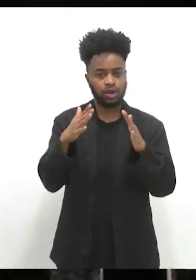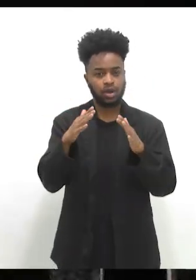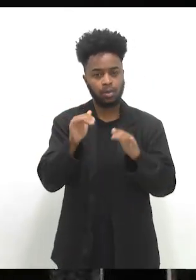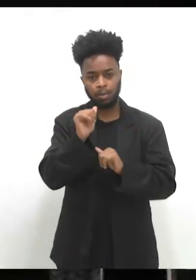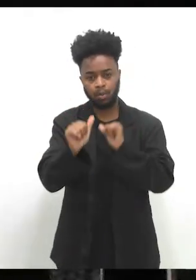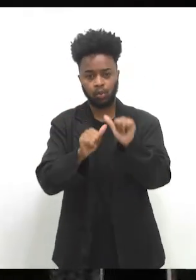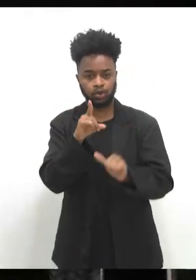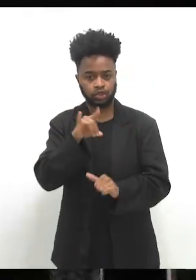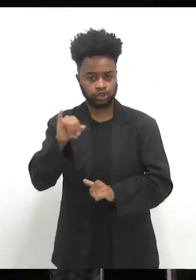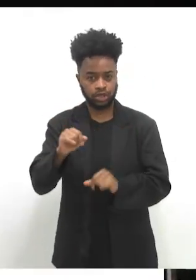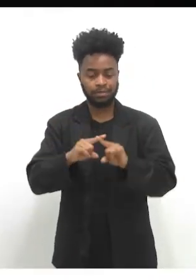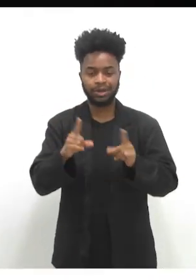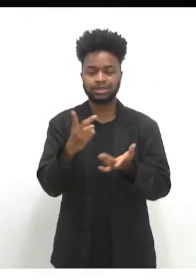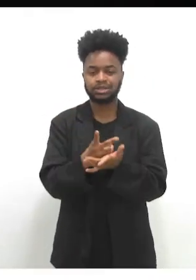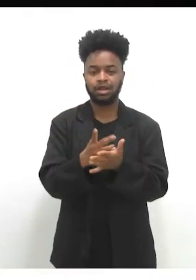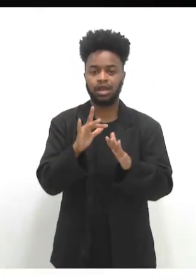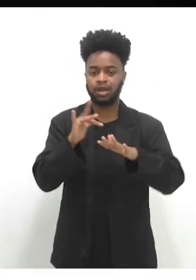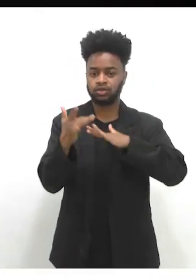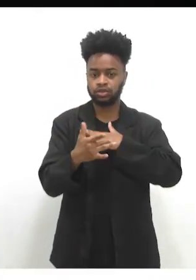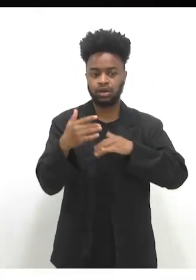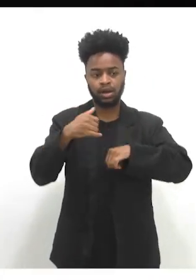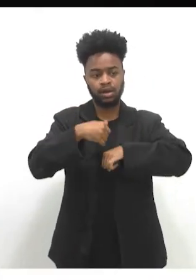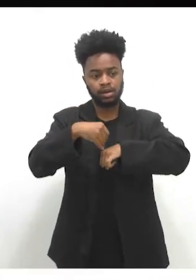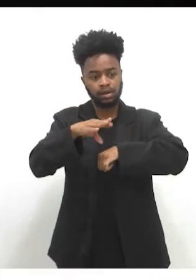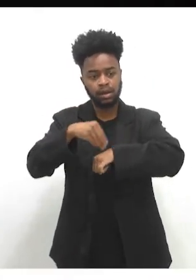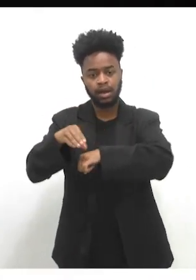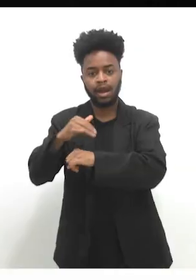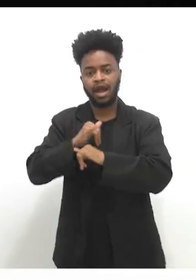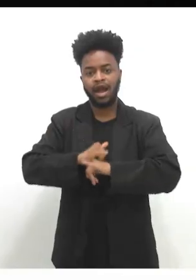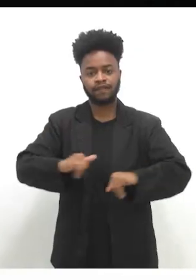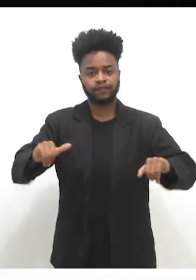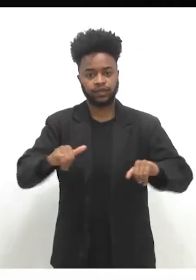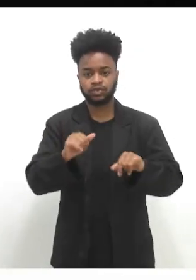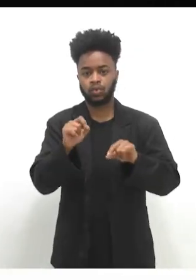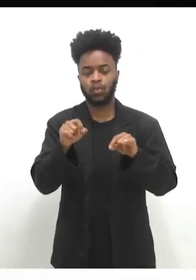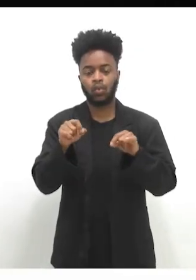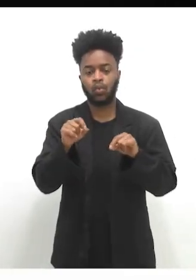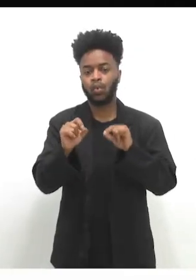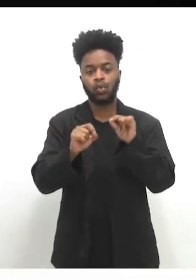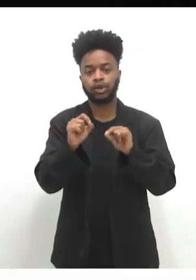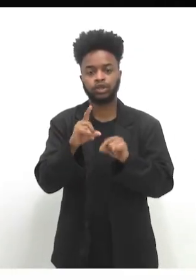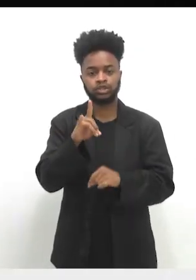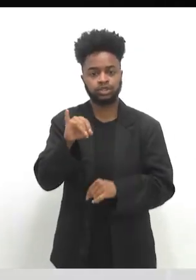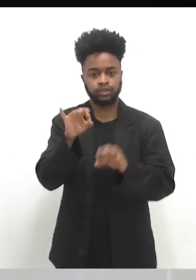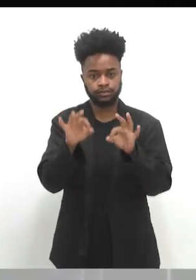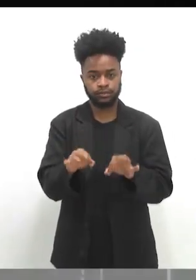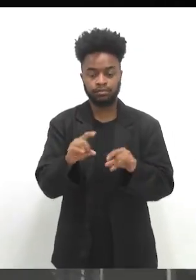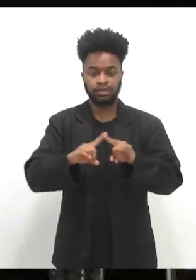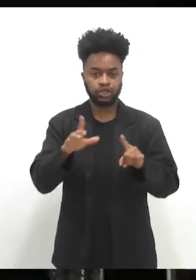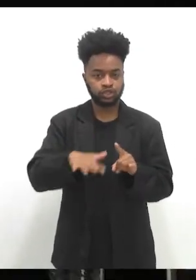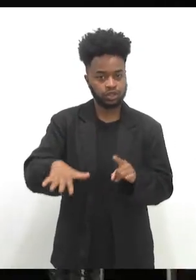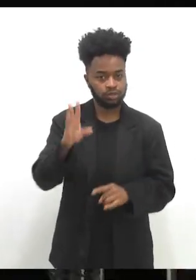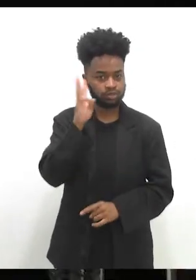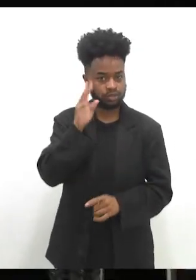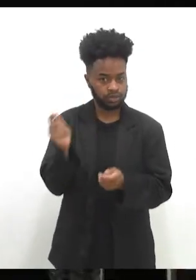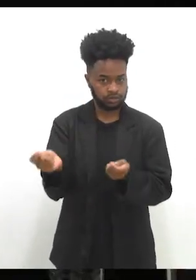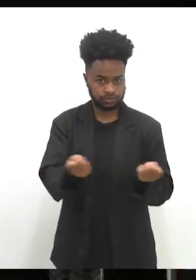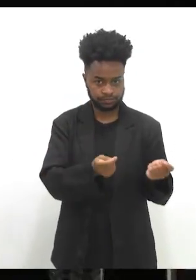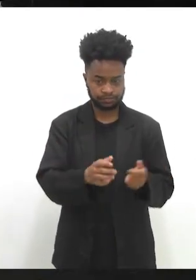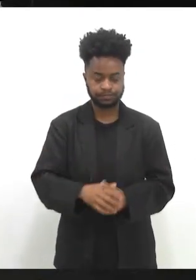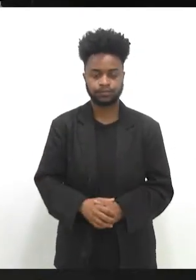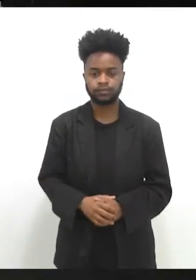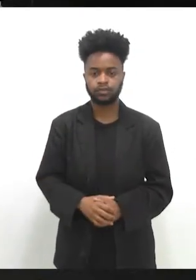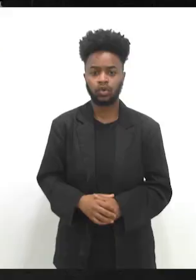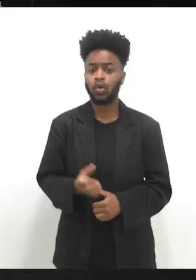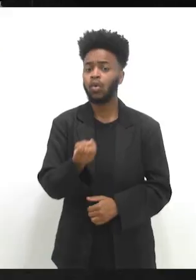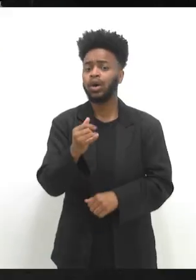gente coloca outro dia, mas sempre nas redes sociais a gente coloca com antecedência quando vai ser. Mas, de modo geral, às terças-feiras. É o nosso e aí